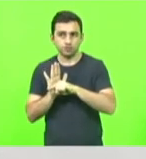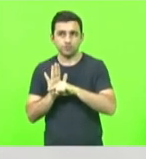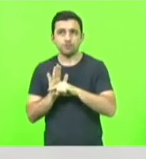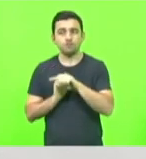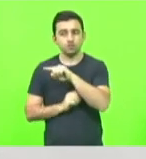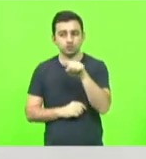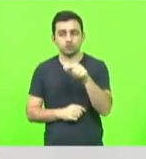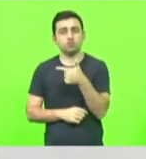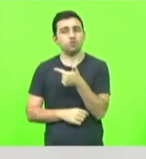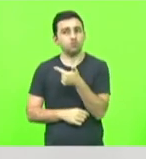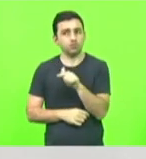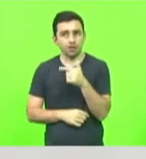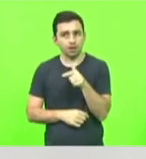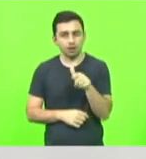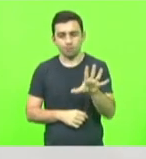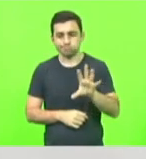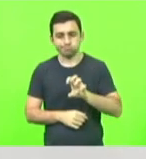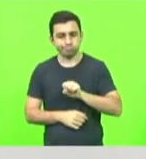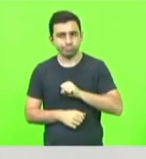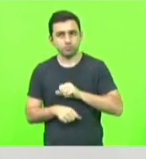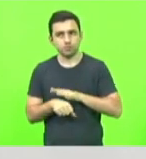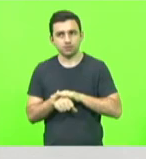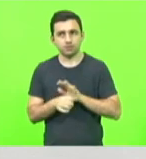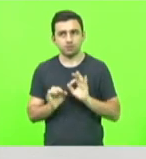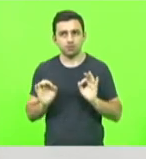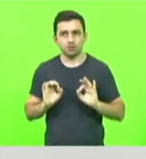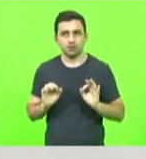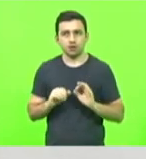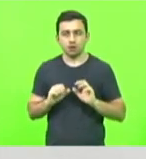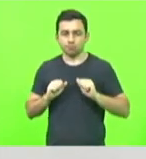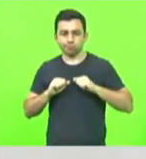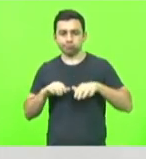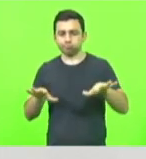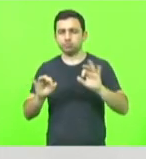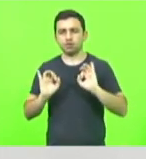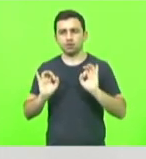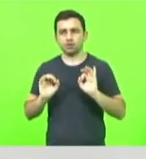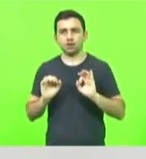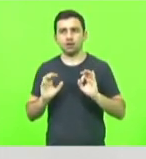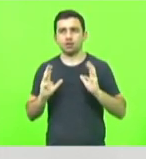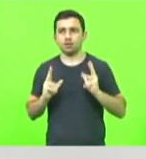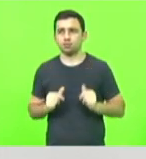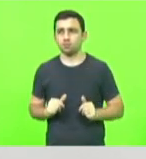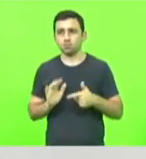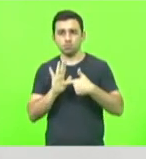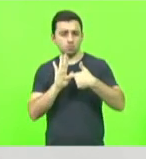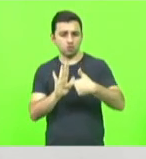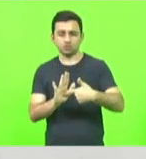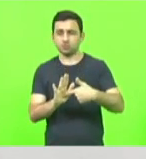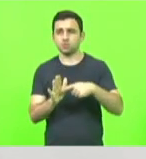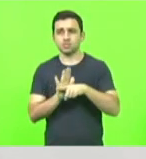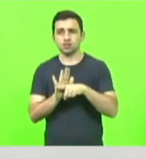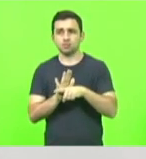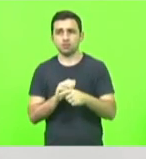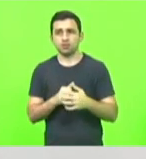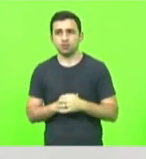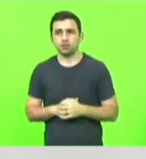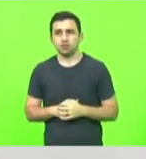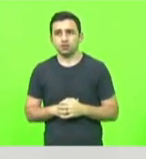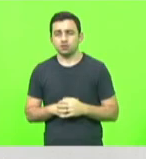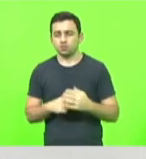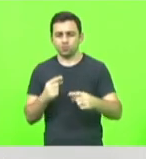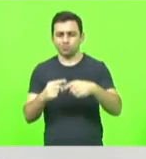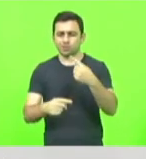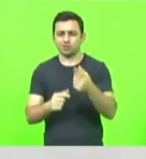está contaminado ou você não tem condições de disseminar o vírus, está ali. É o resultado do exame e não o passaporte